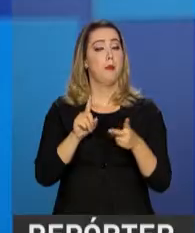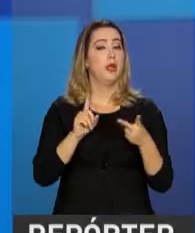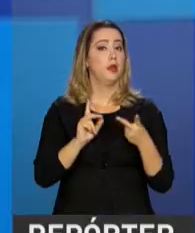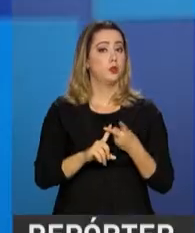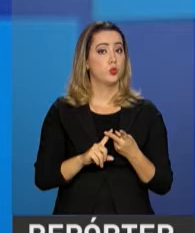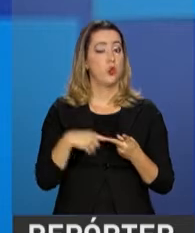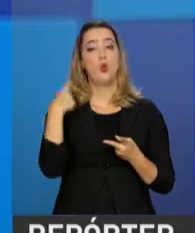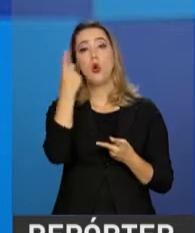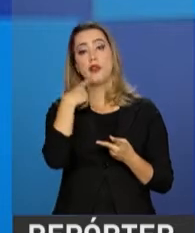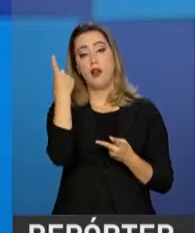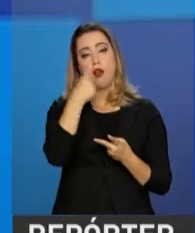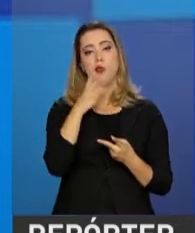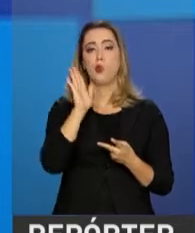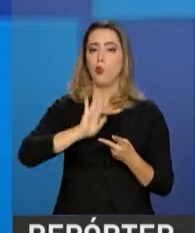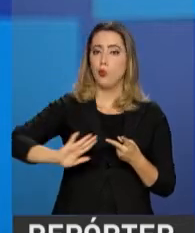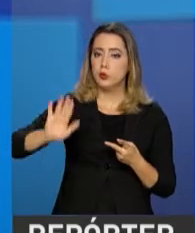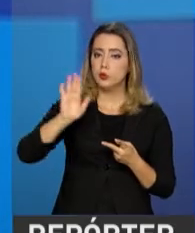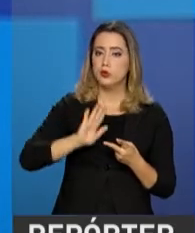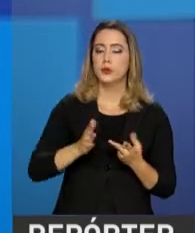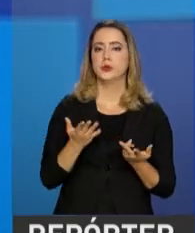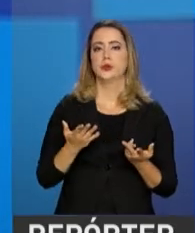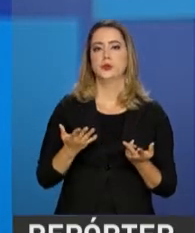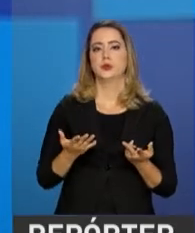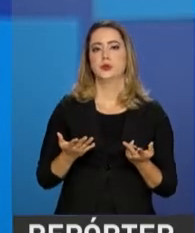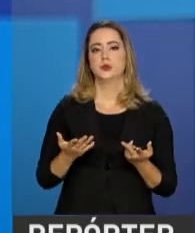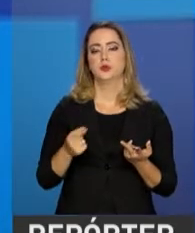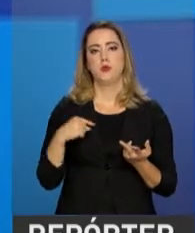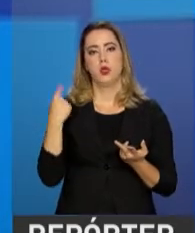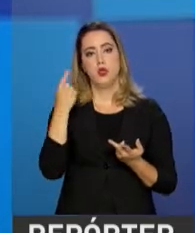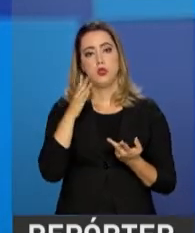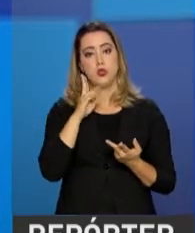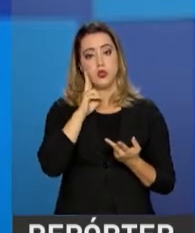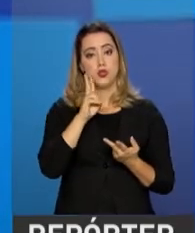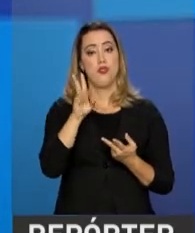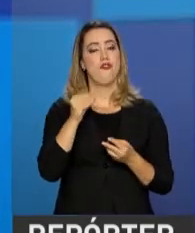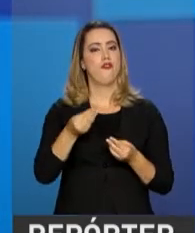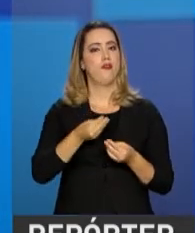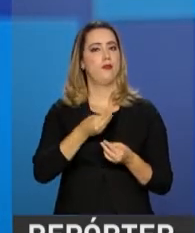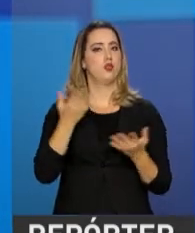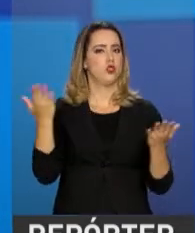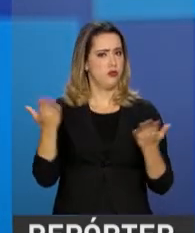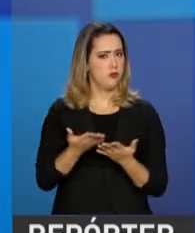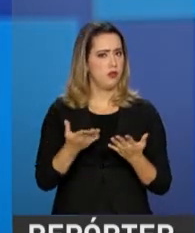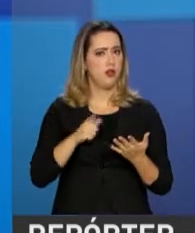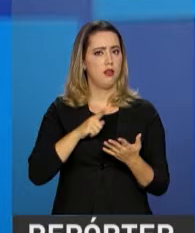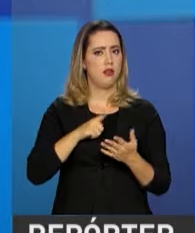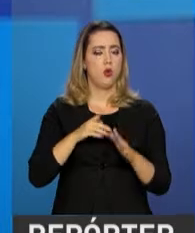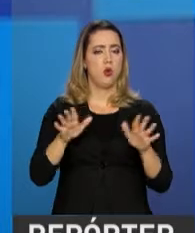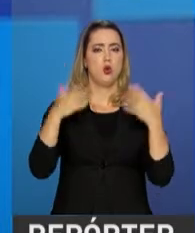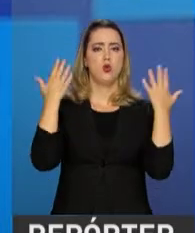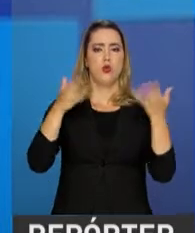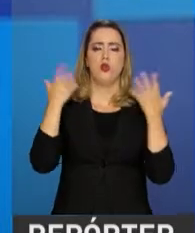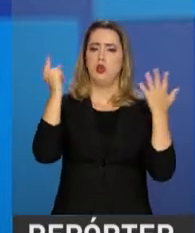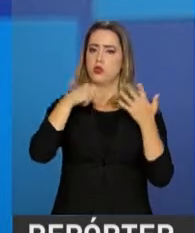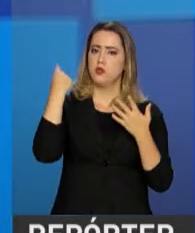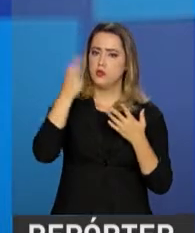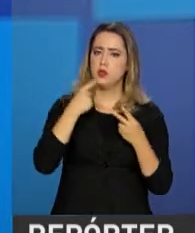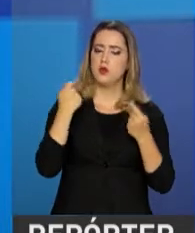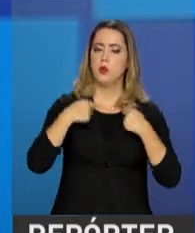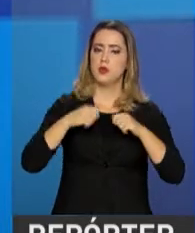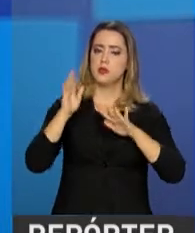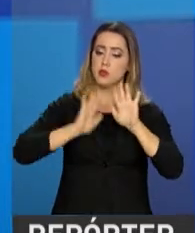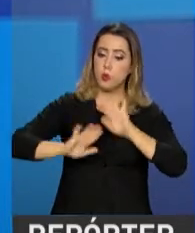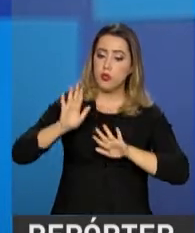horário do exame. A gente já vive o horário de verão, então há de se levar em consideração o que